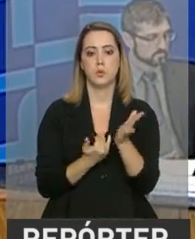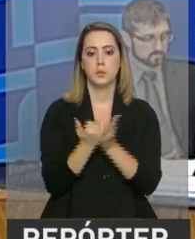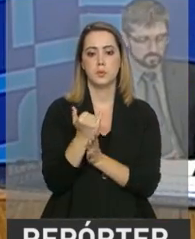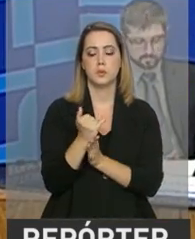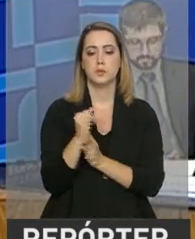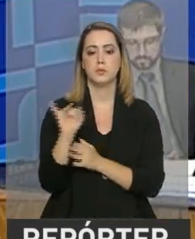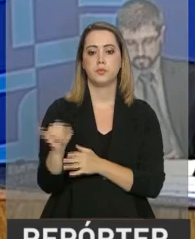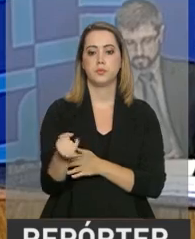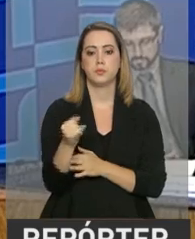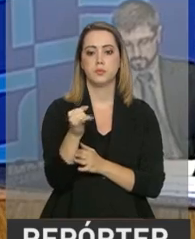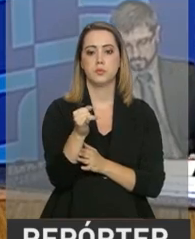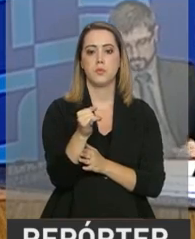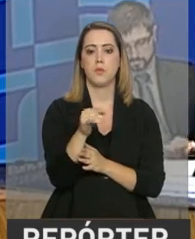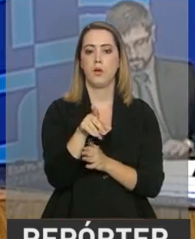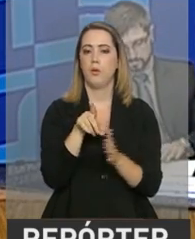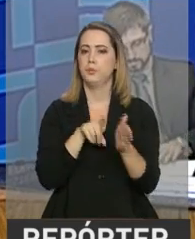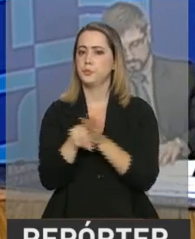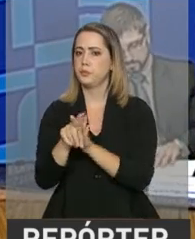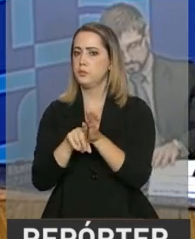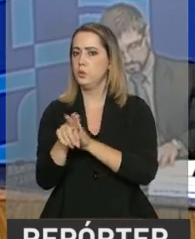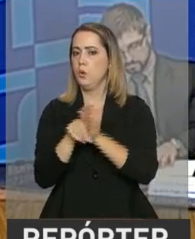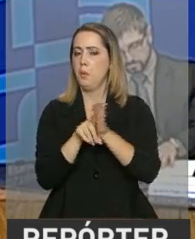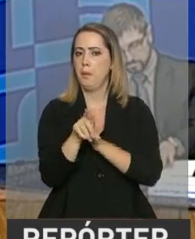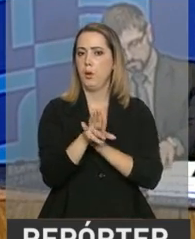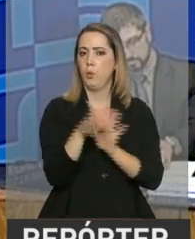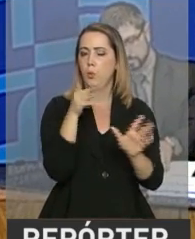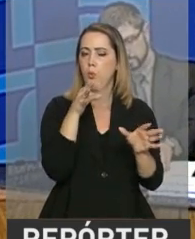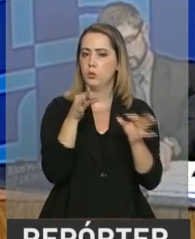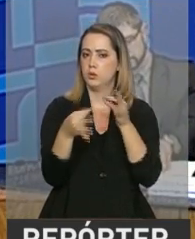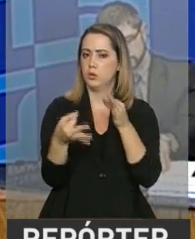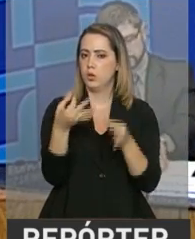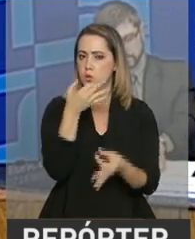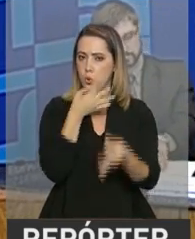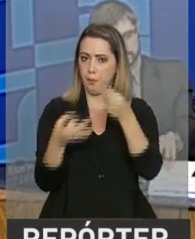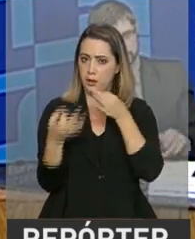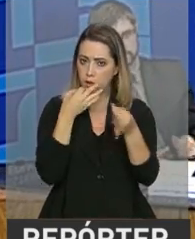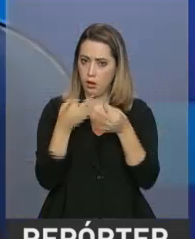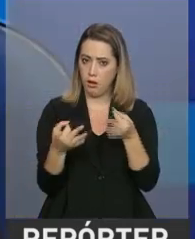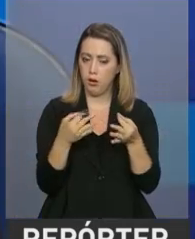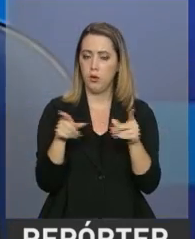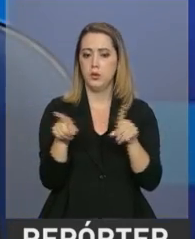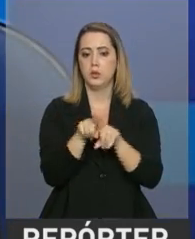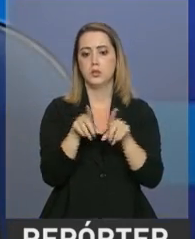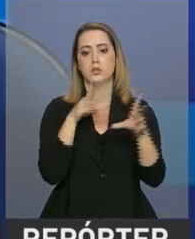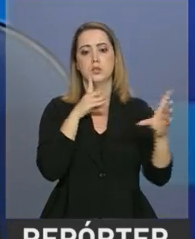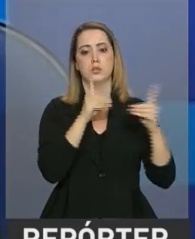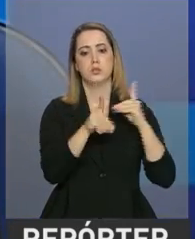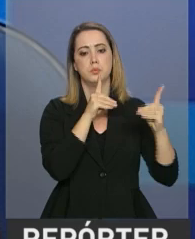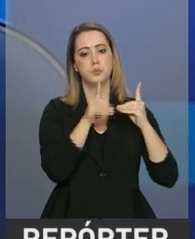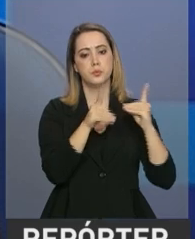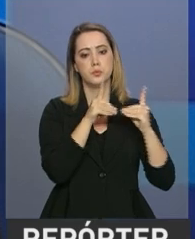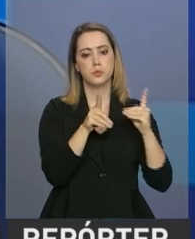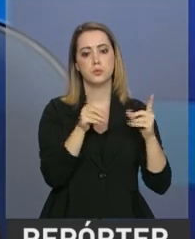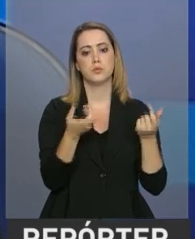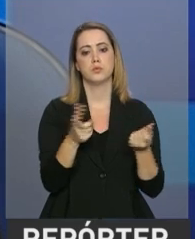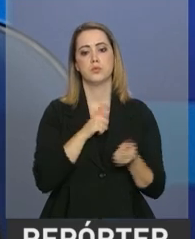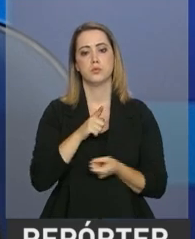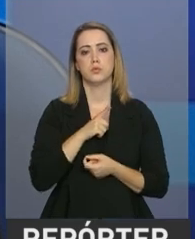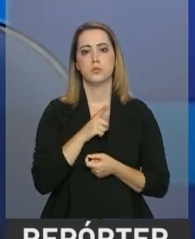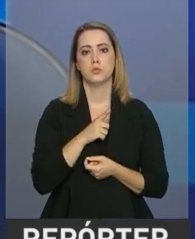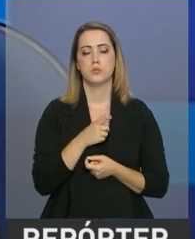janeiro consultas públicas ou consulta pública e debate público, tendo como